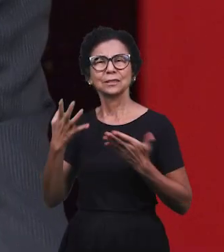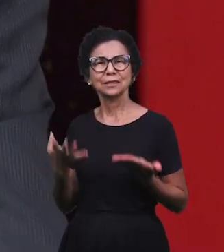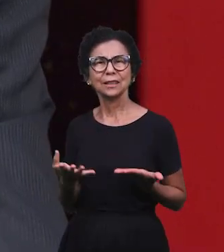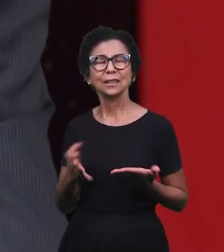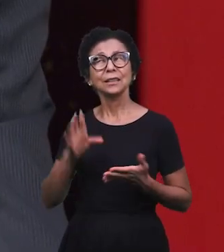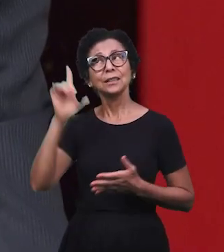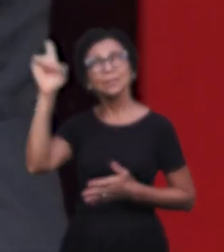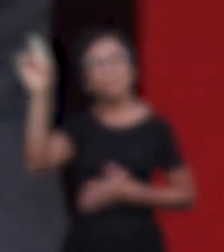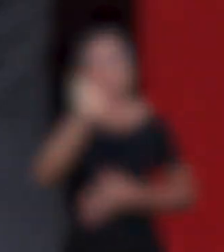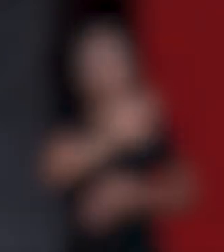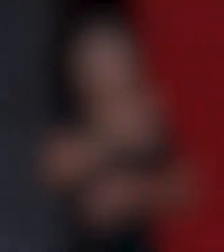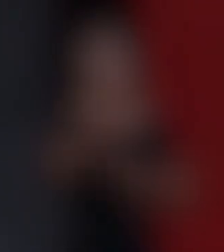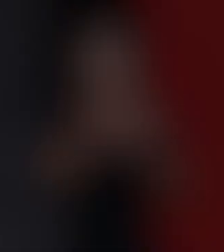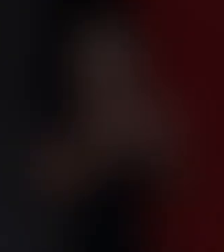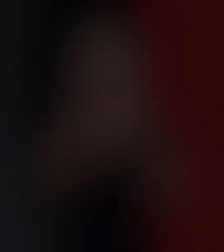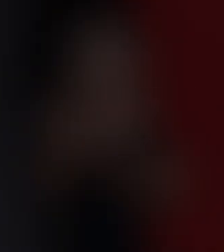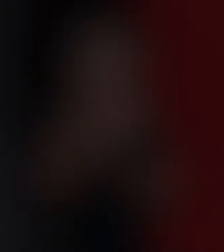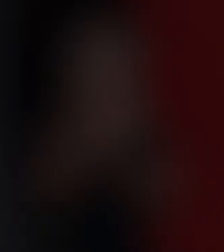um de nós.